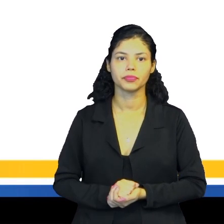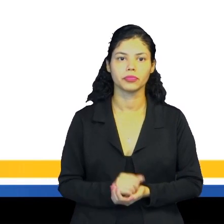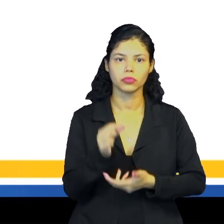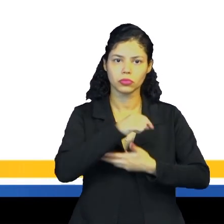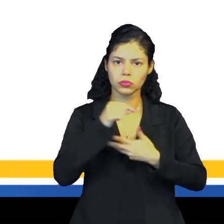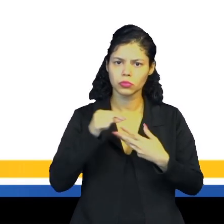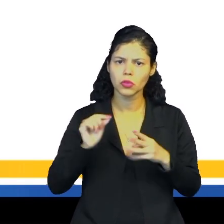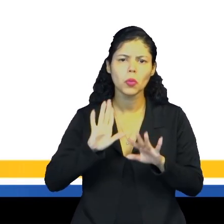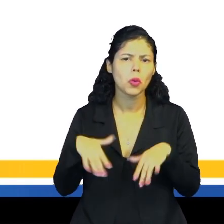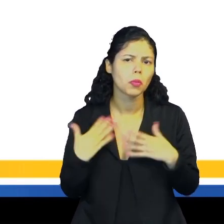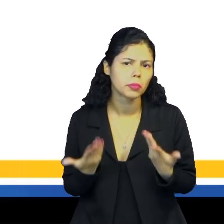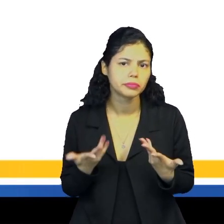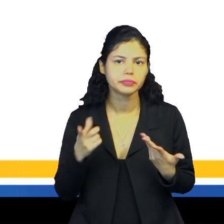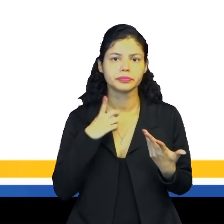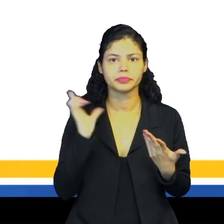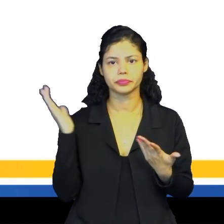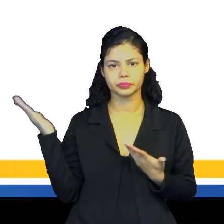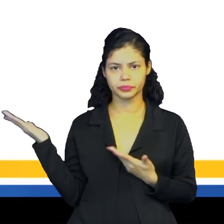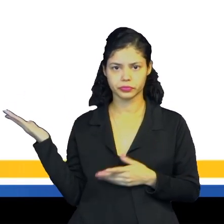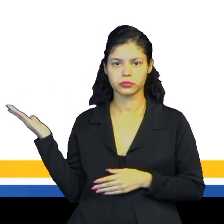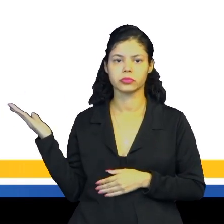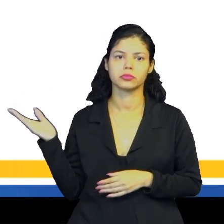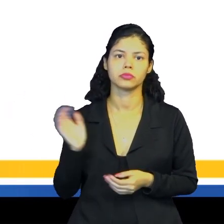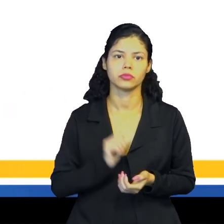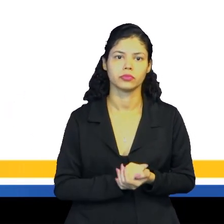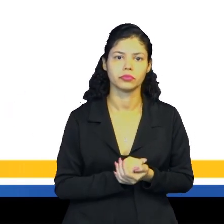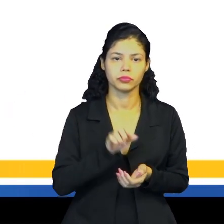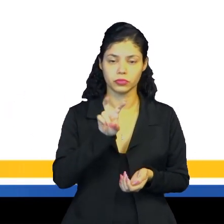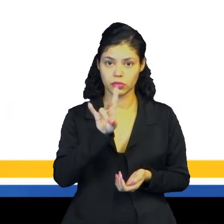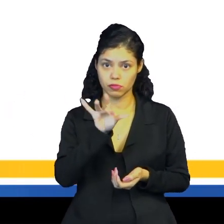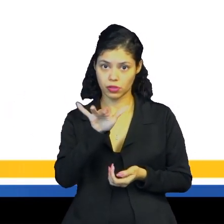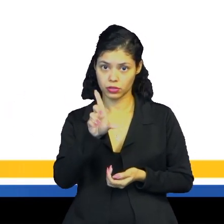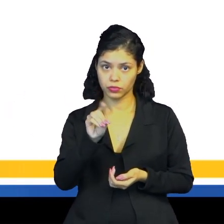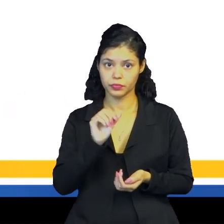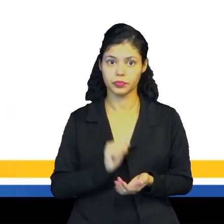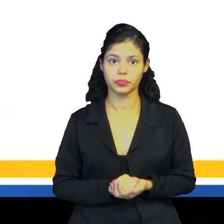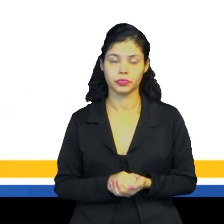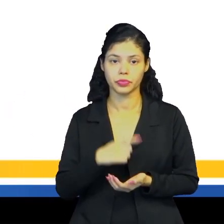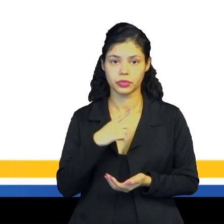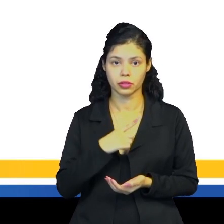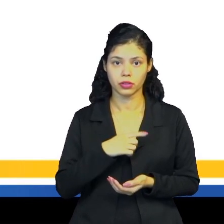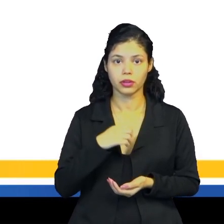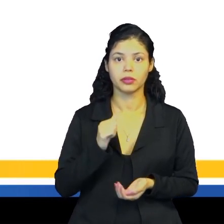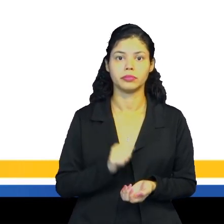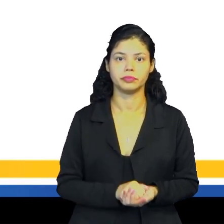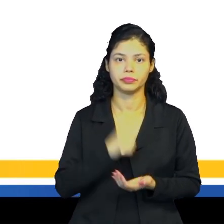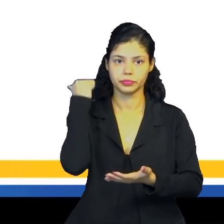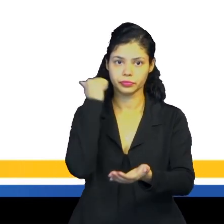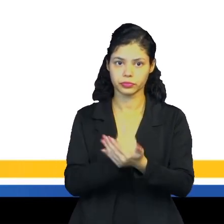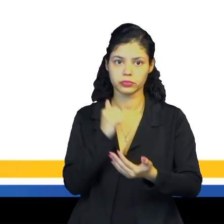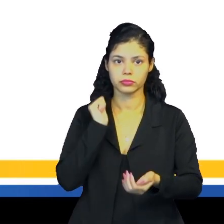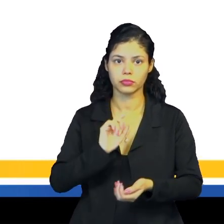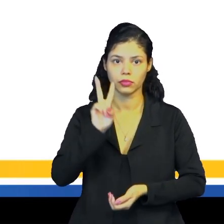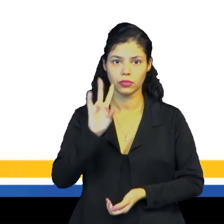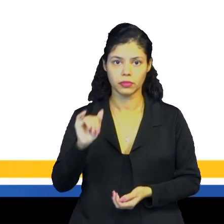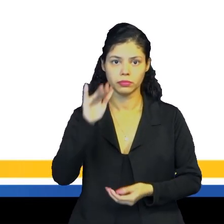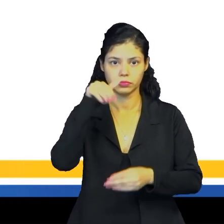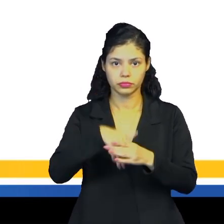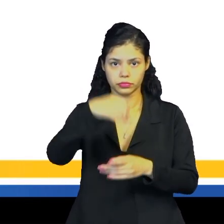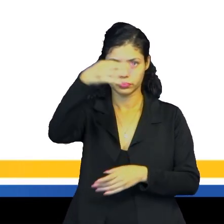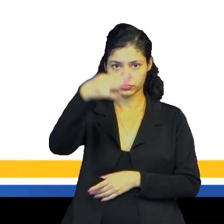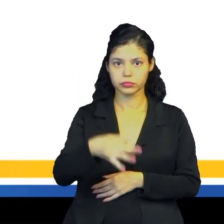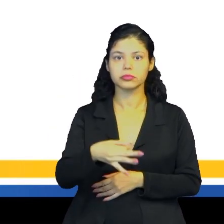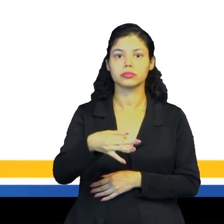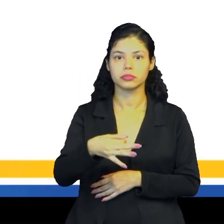tipos de voto, né? A gente tem votos válidos, né, que são votos que têm validade, ou seja, o eleitor votou corretamente,